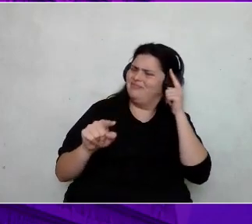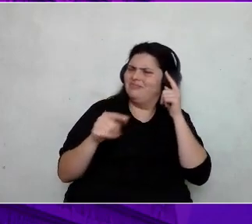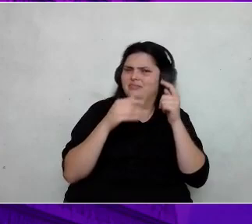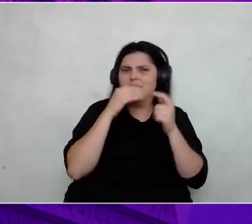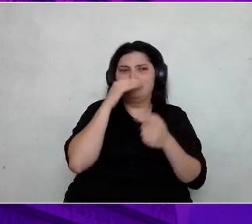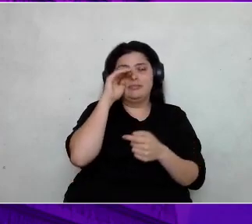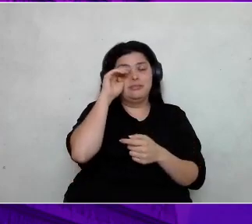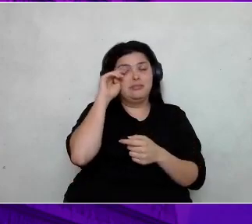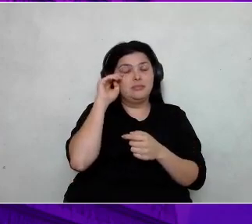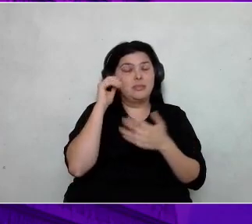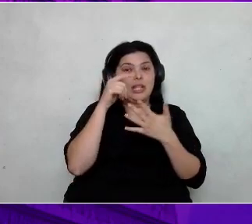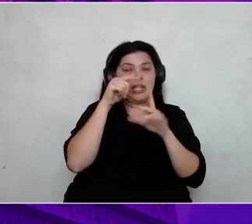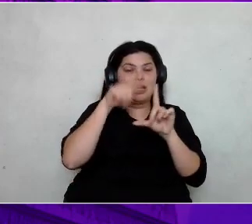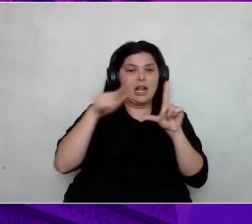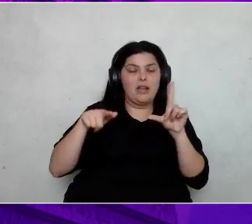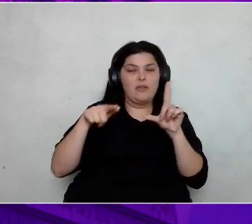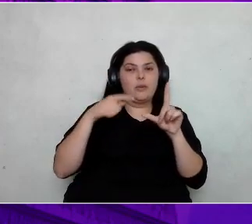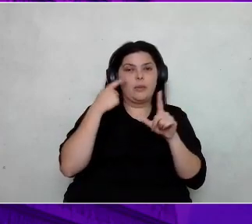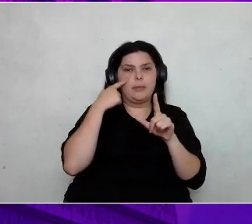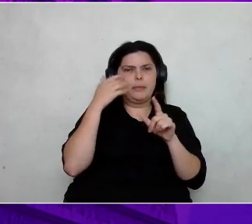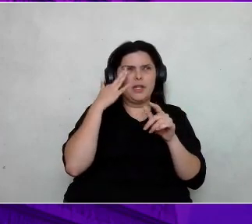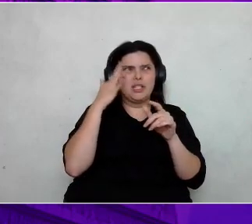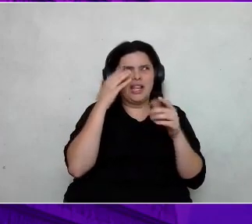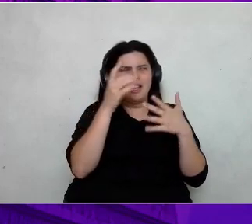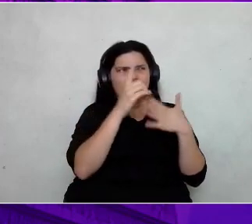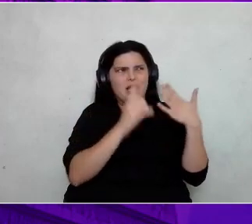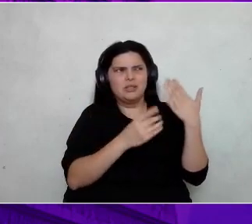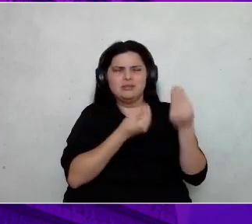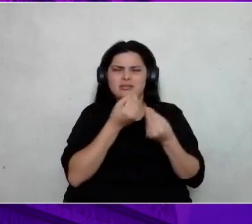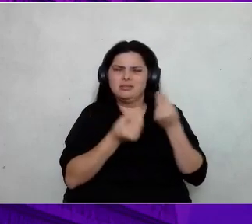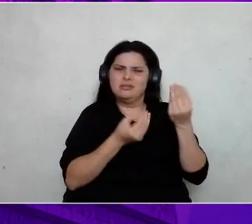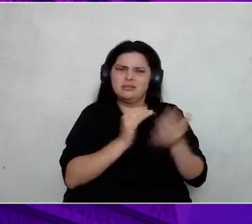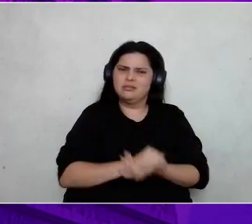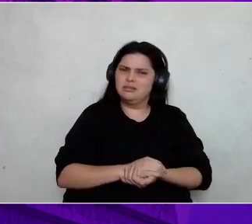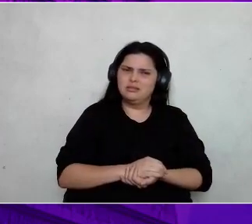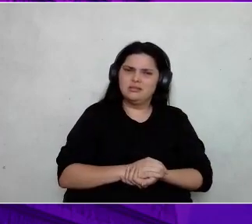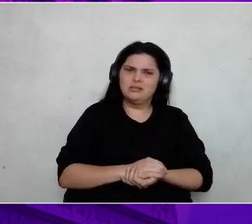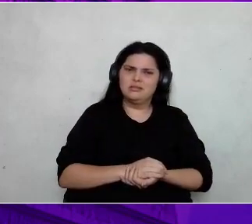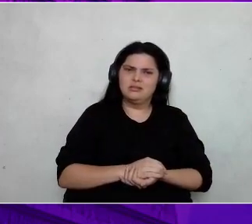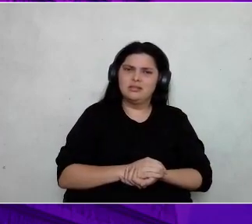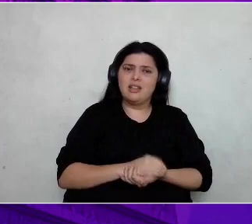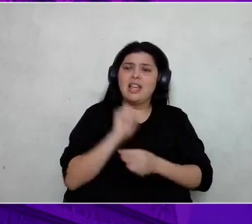gráfico a gente não vai pensar no dado. Assim,